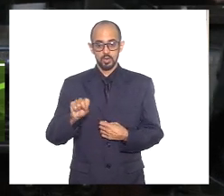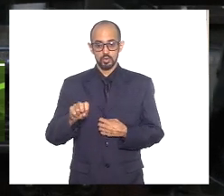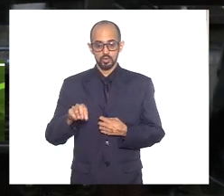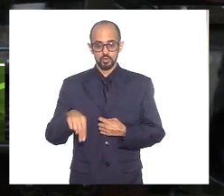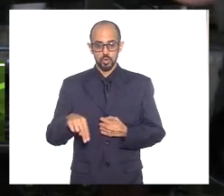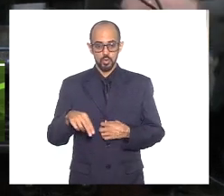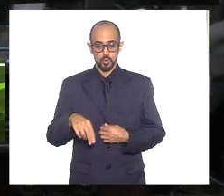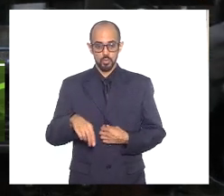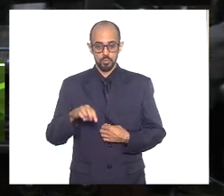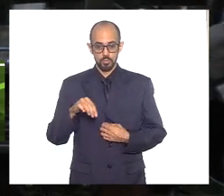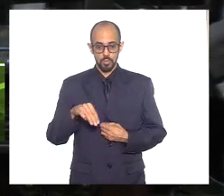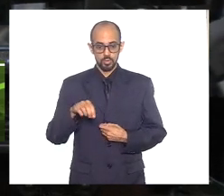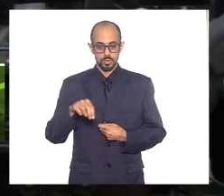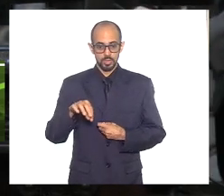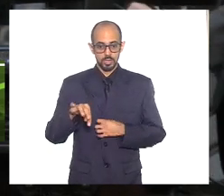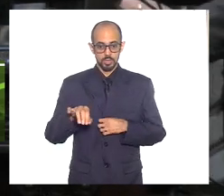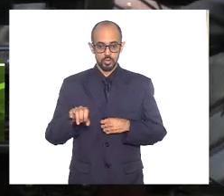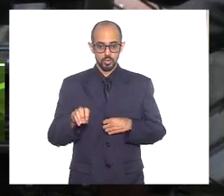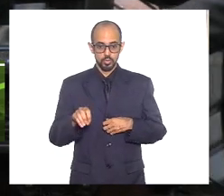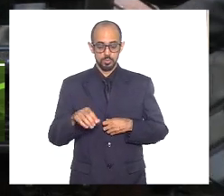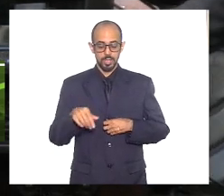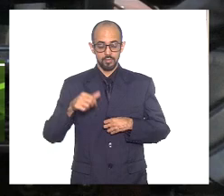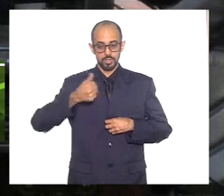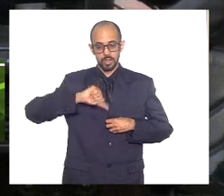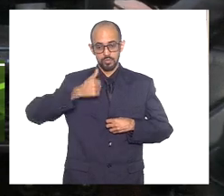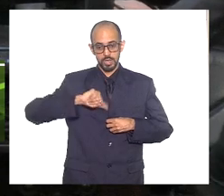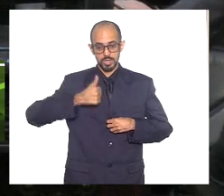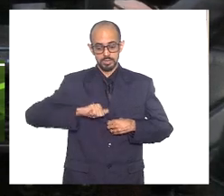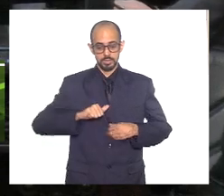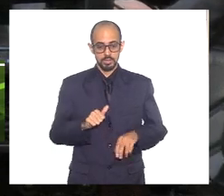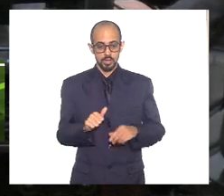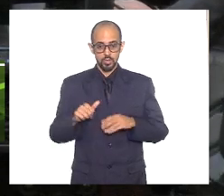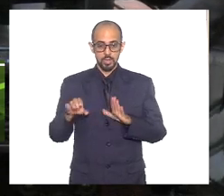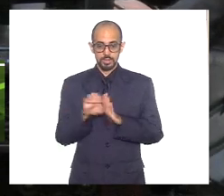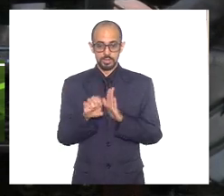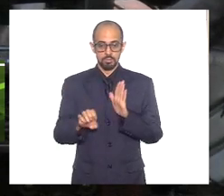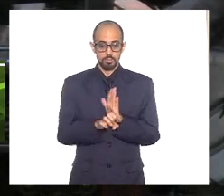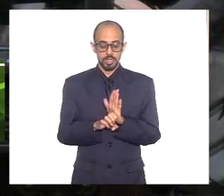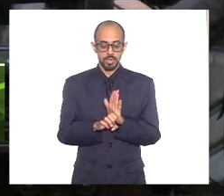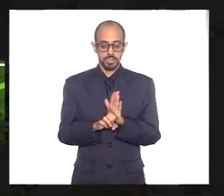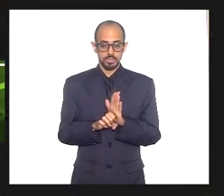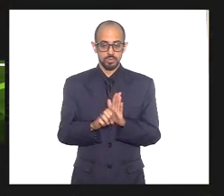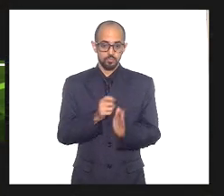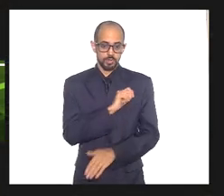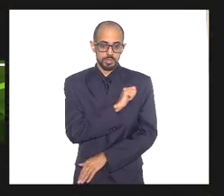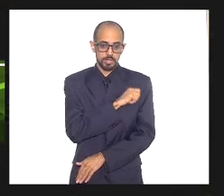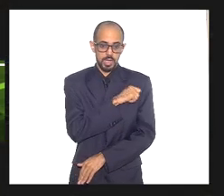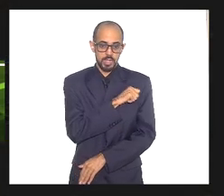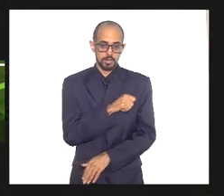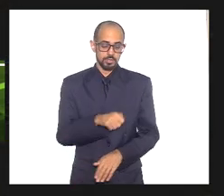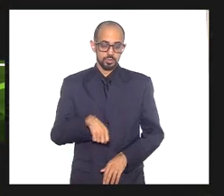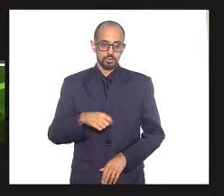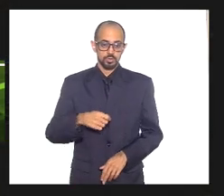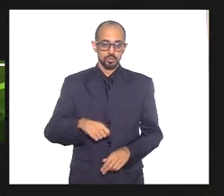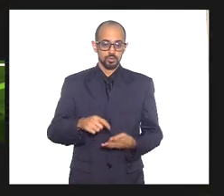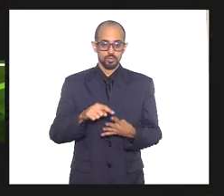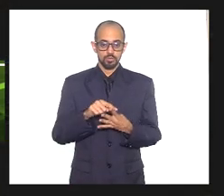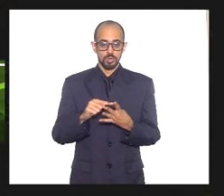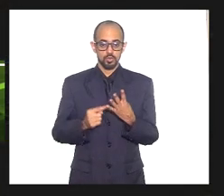possa fazer a apresentação e avaliação das metas fiscais do primeiro quadrimestre de 2021.